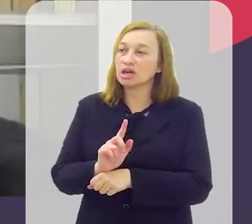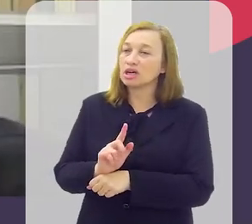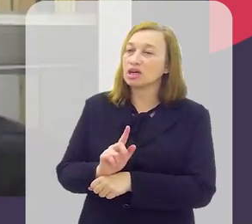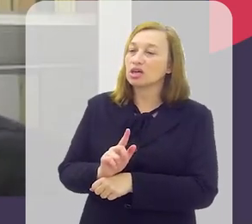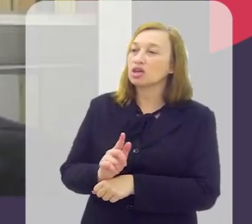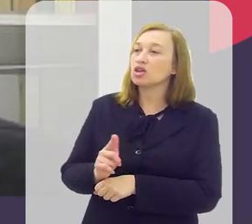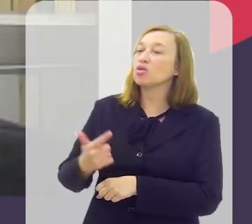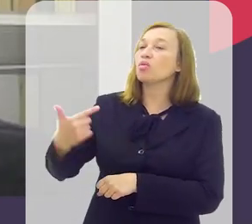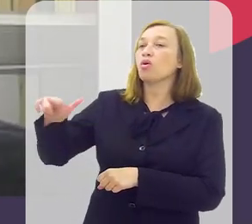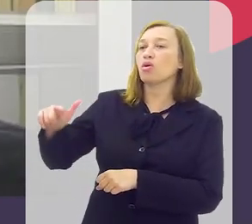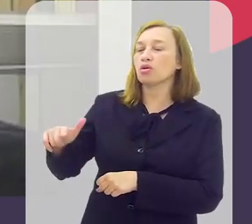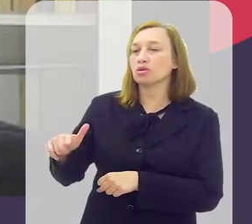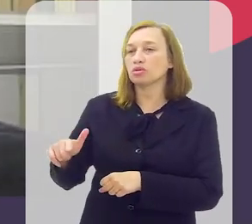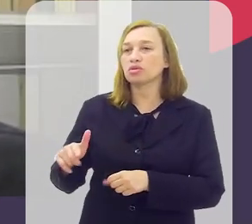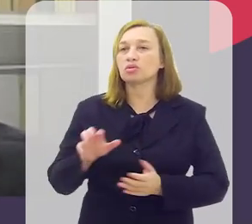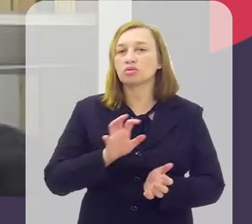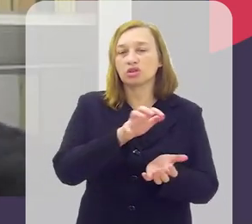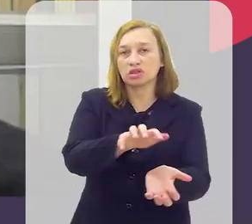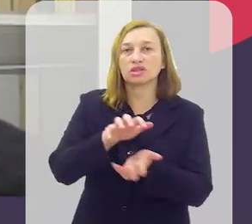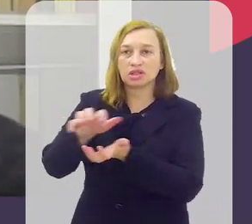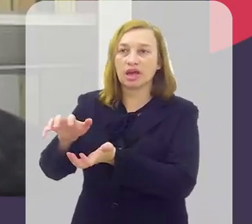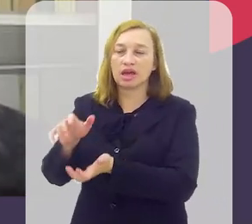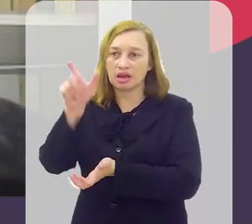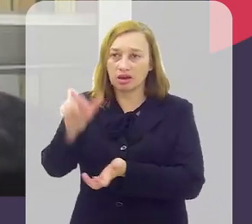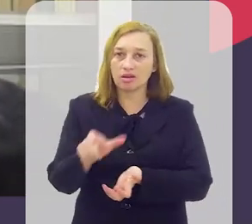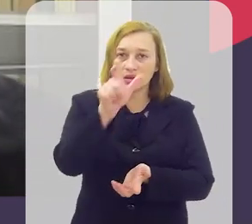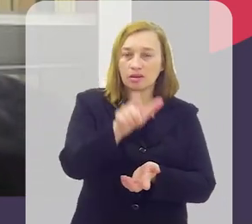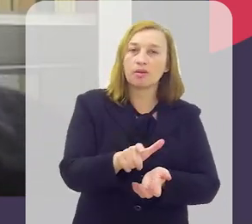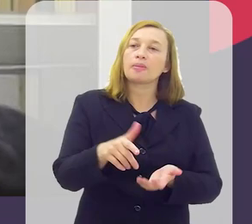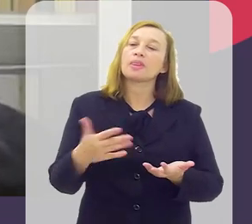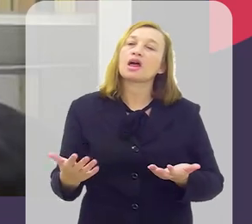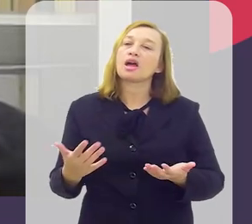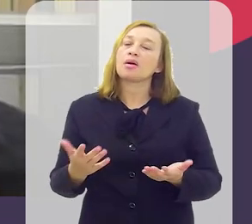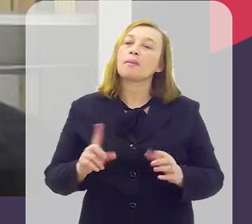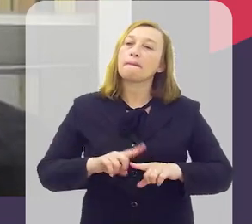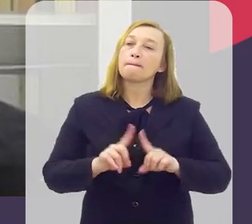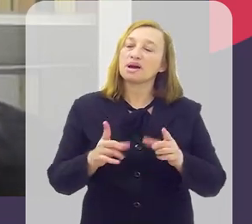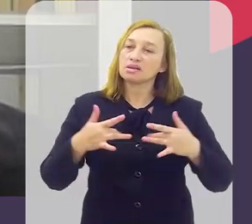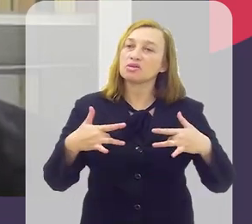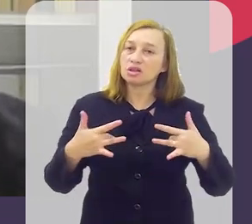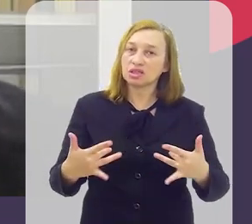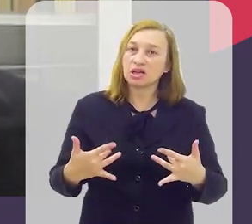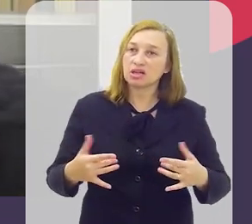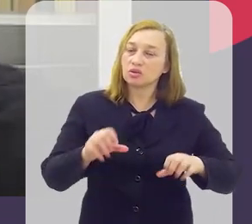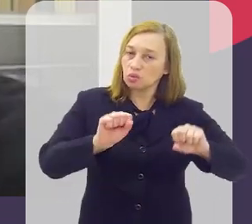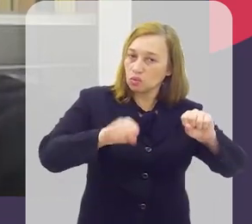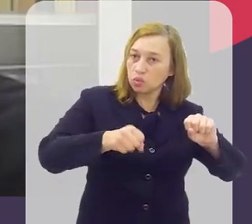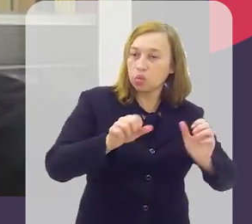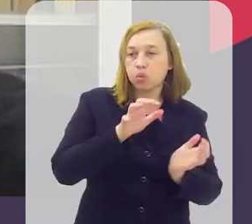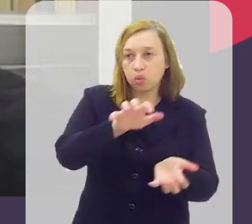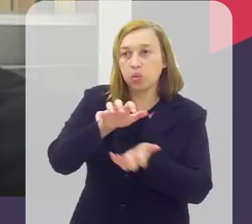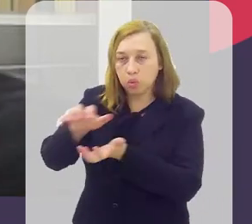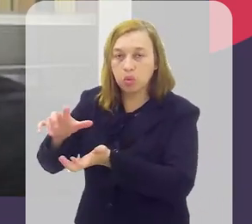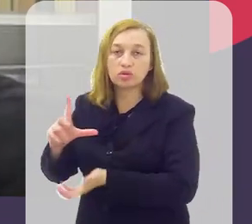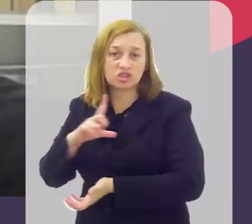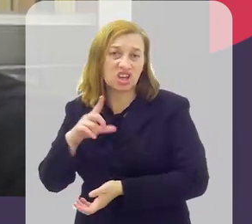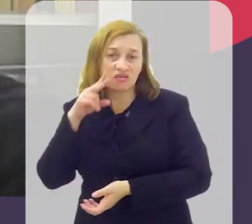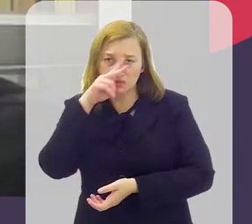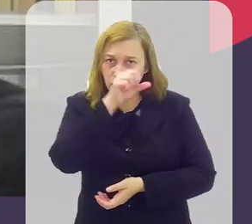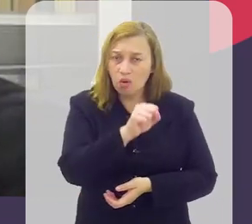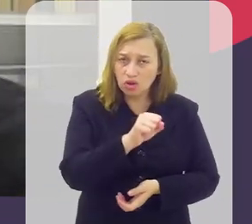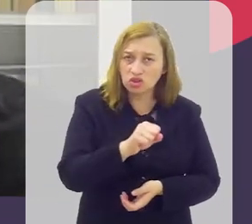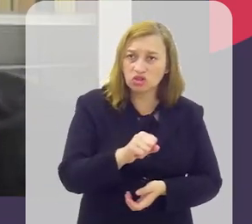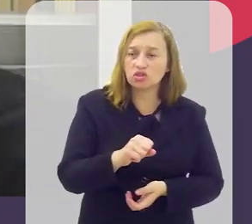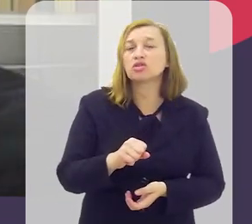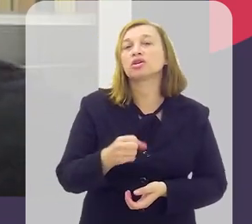gente viu que essa solidariedade entre os motoboys, ela agora entre os entregadores, ela continua existindo, ainda é